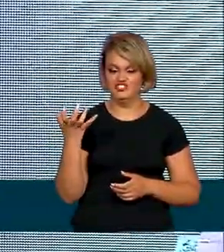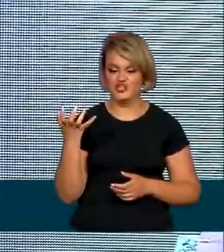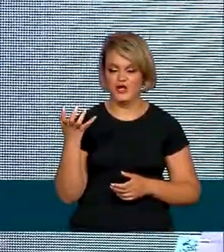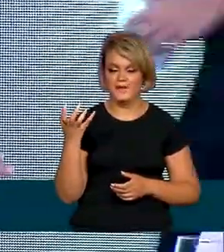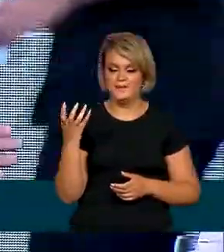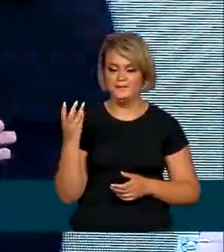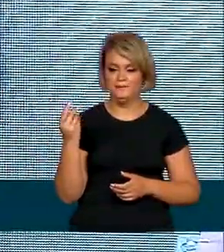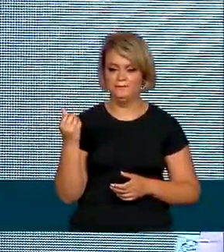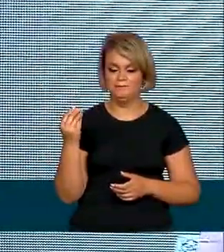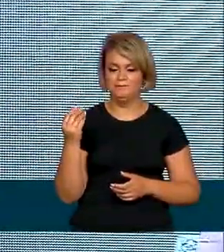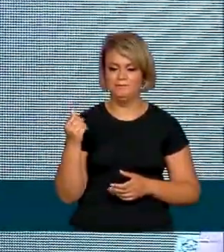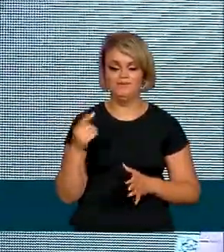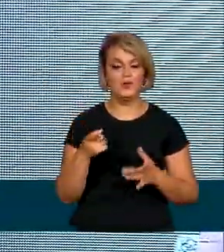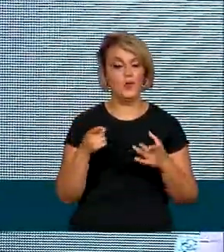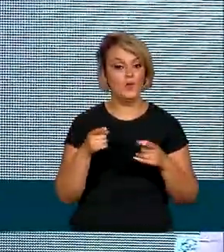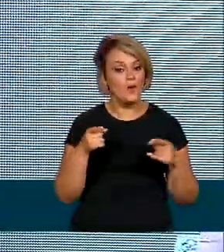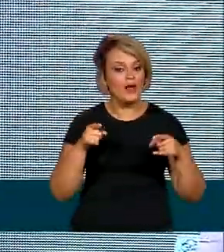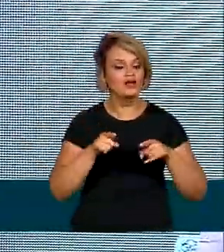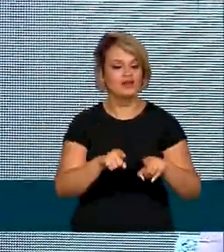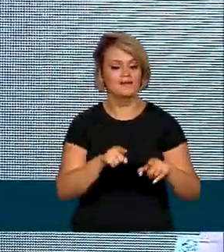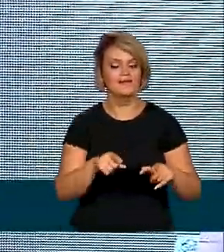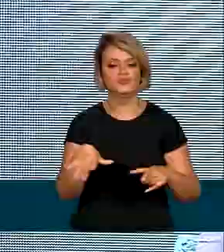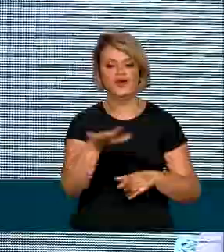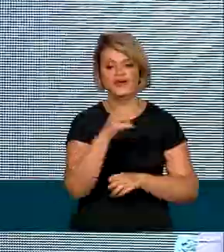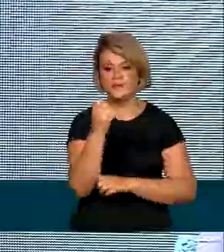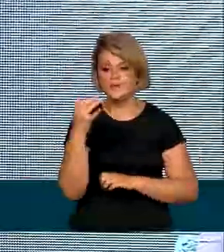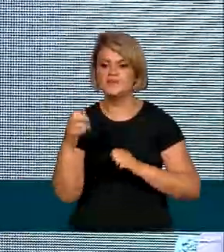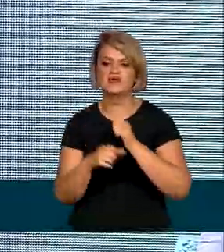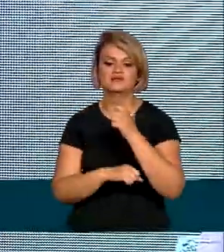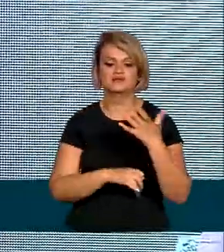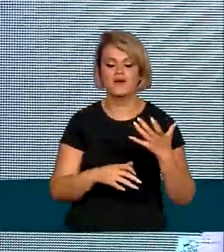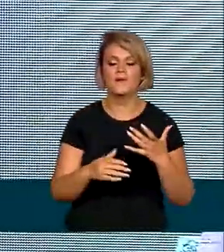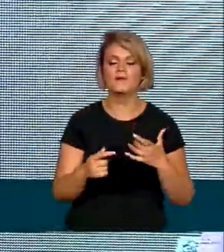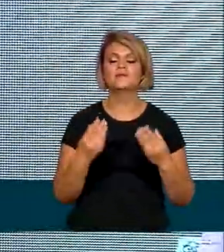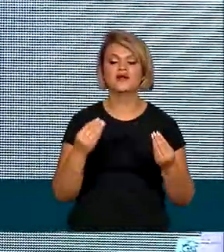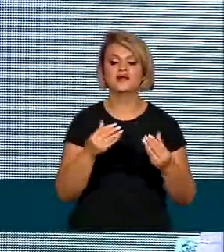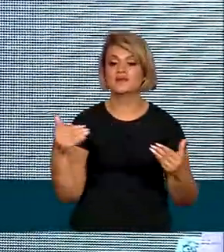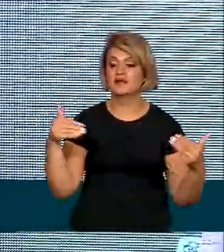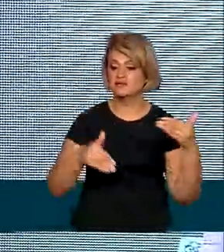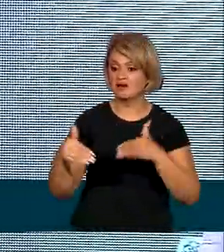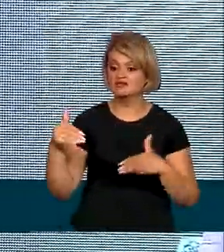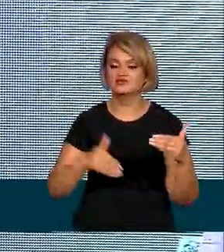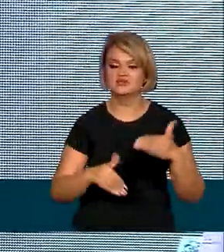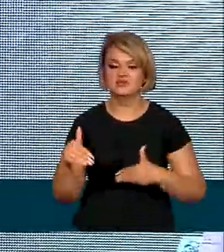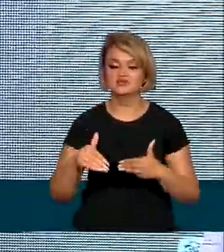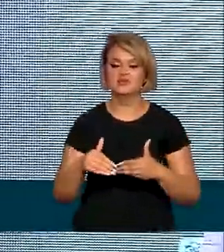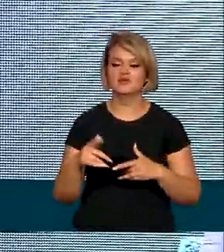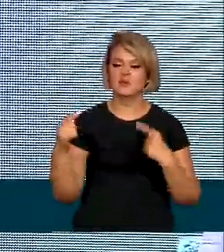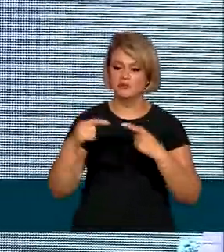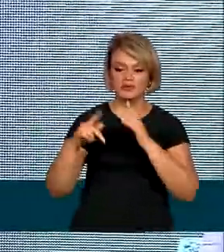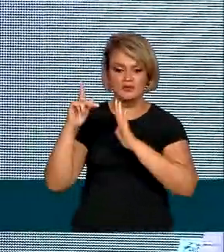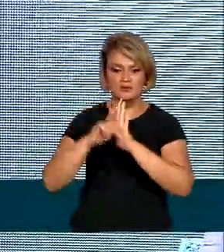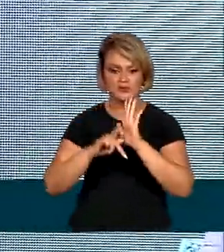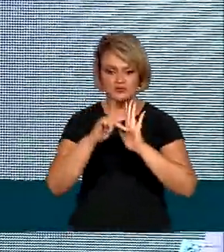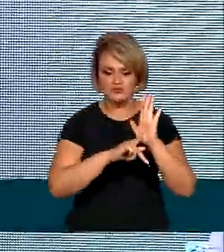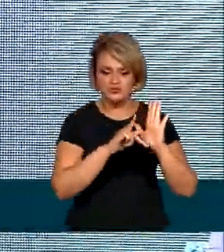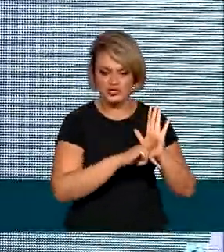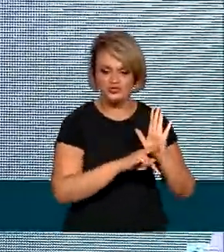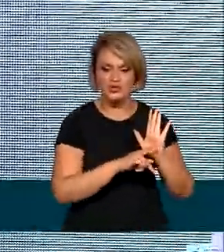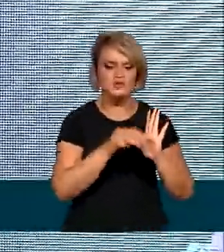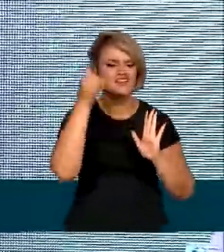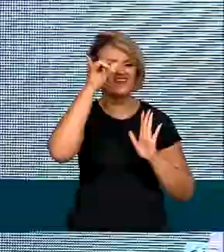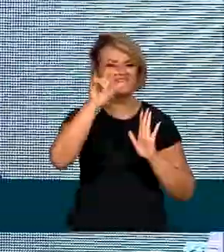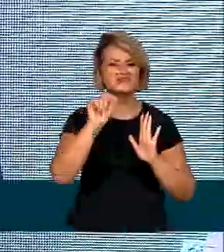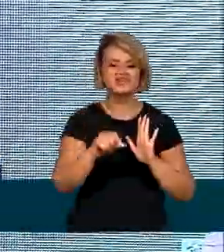é um alinhamento com a área ambiental para que eles participem desde o início dos projetos para que não